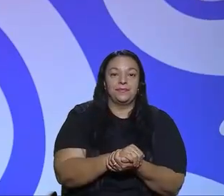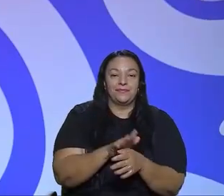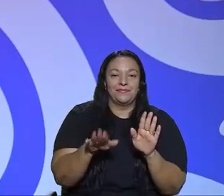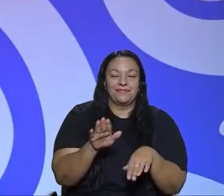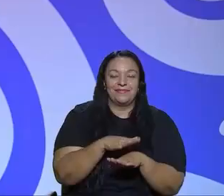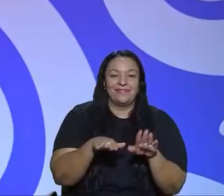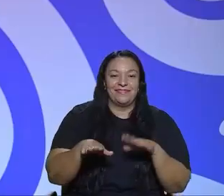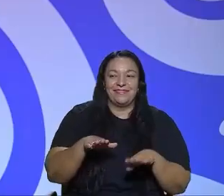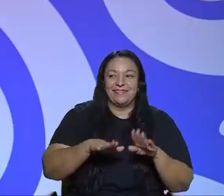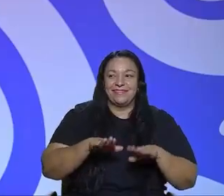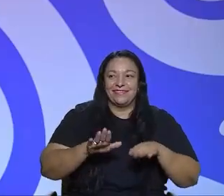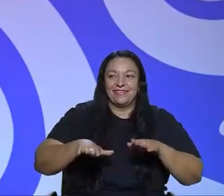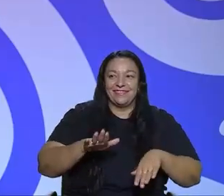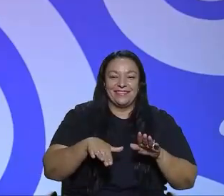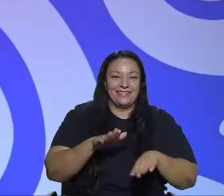Tambores!